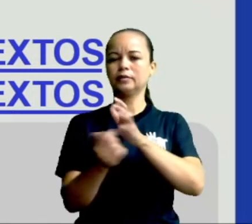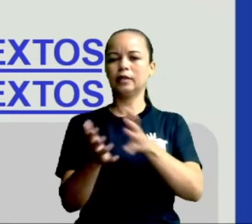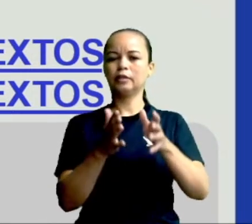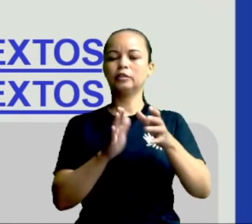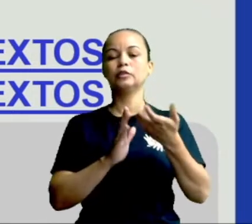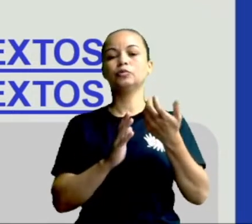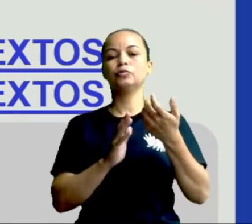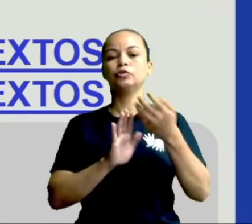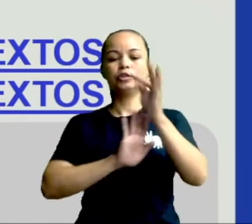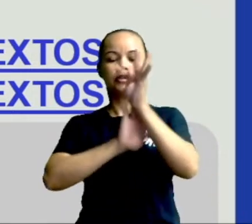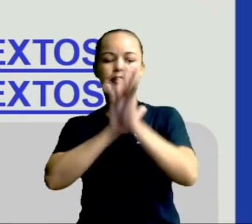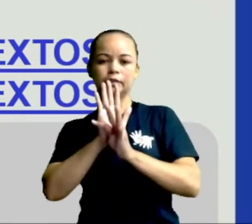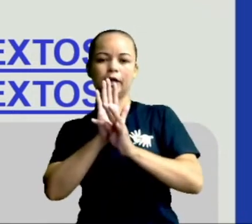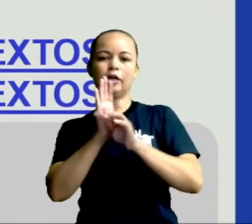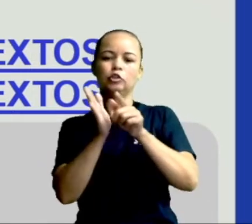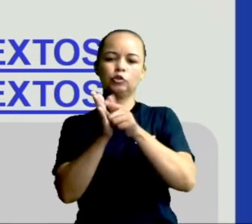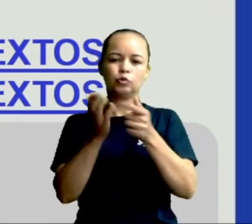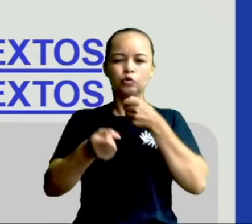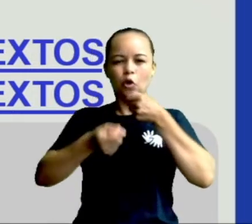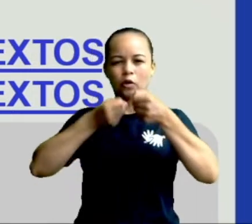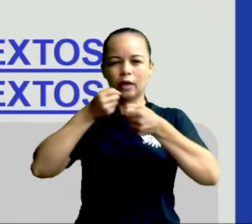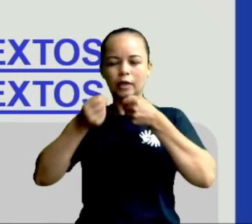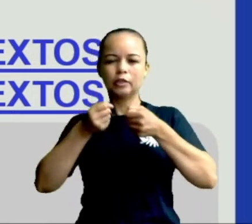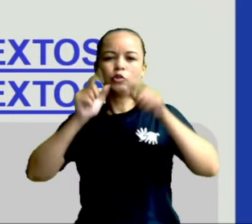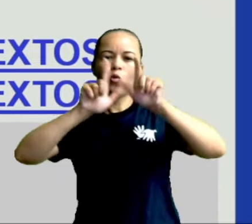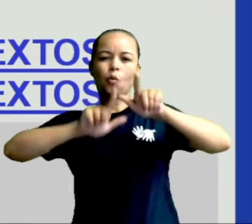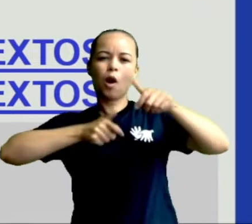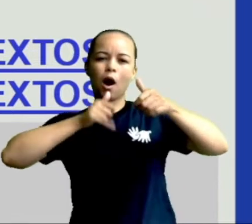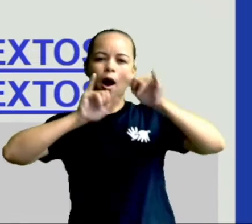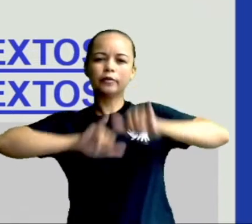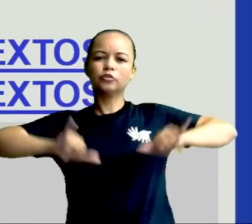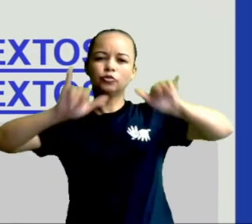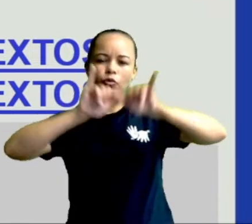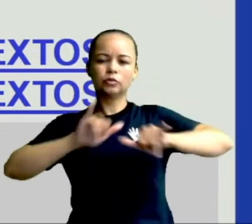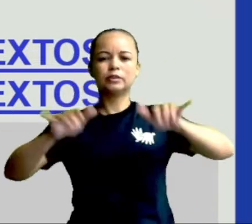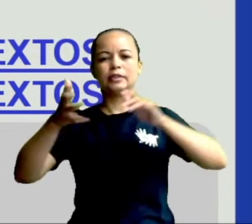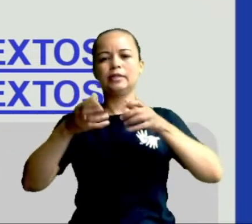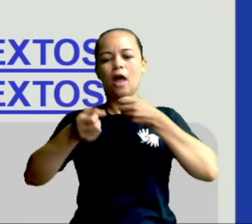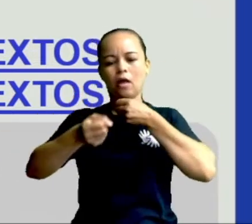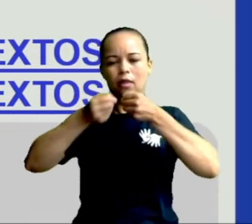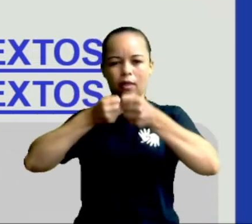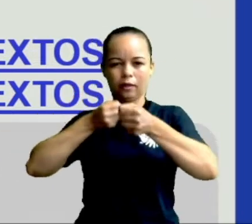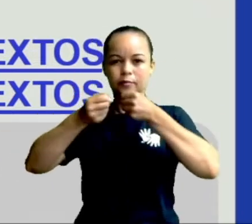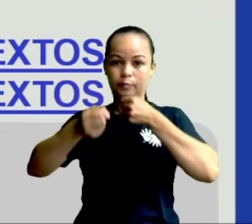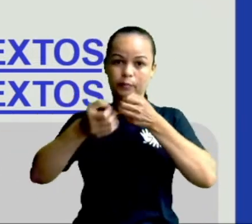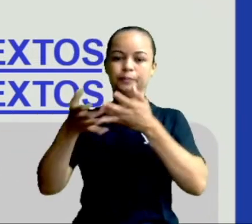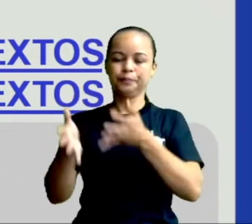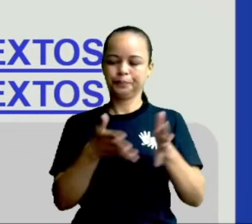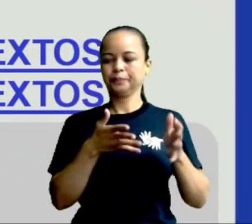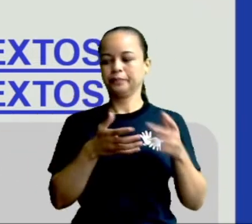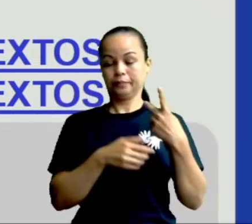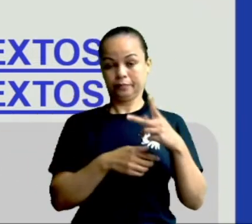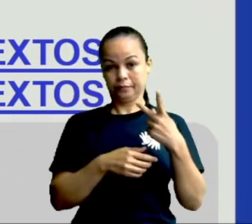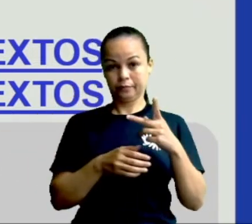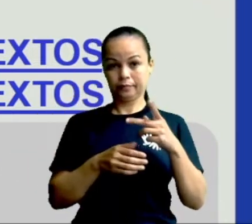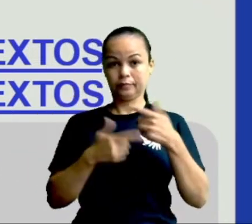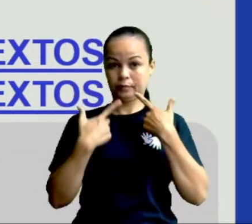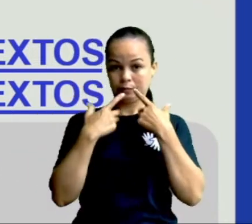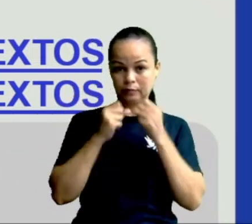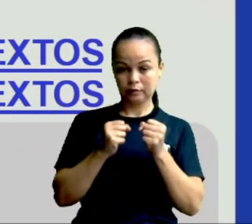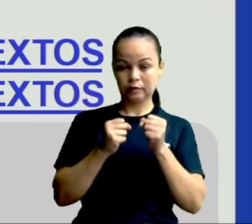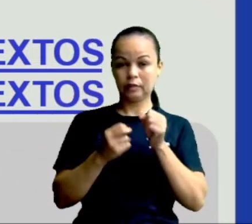textos jornalísticos, como as notícias, as reportagens. Essa função da linguagem, a